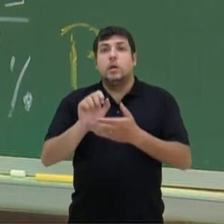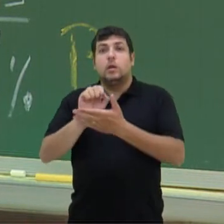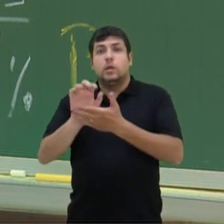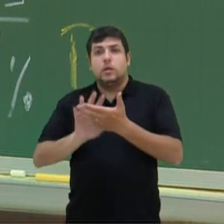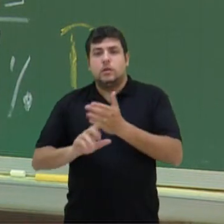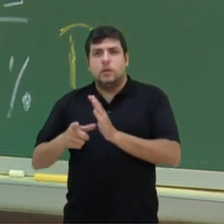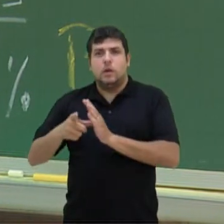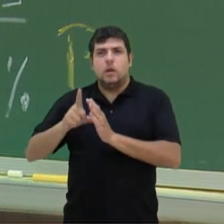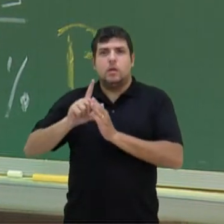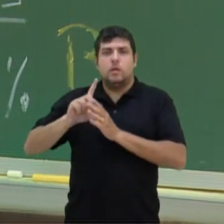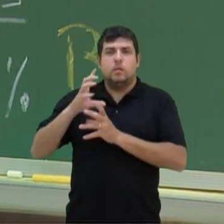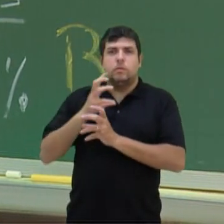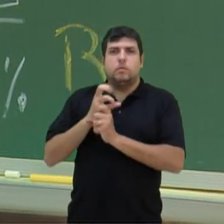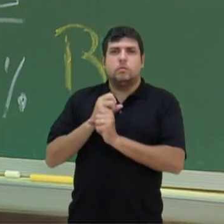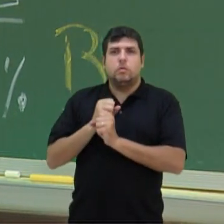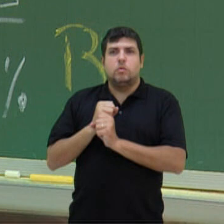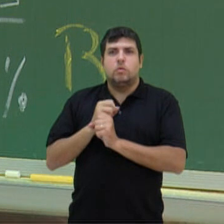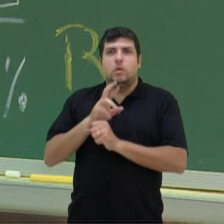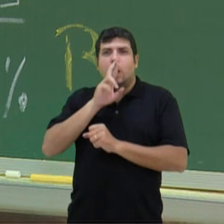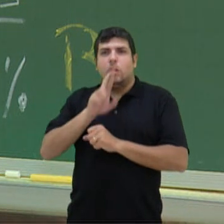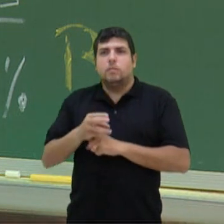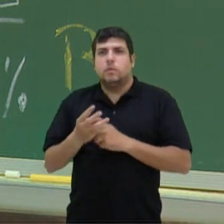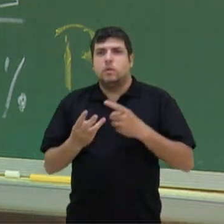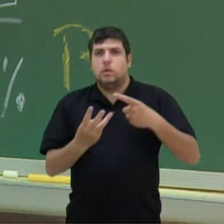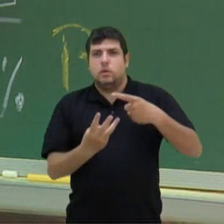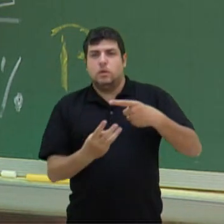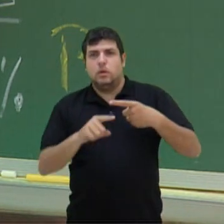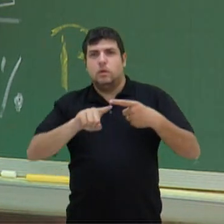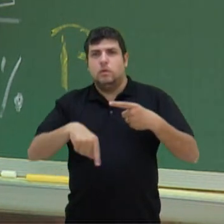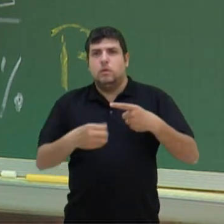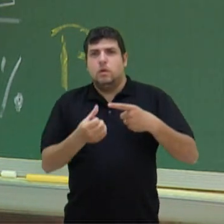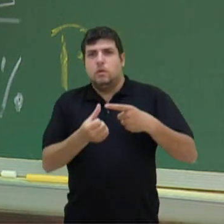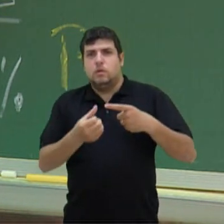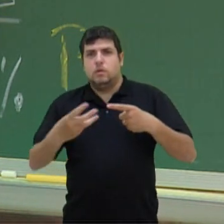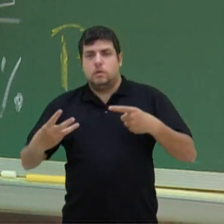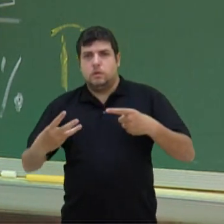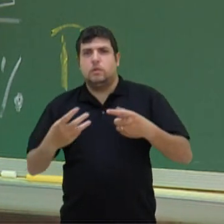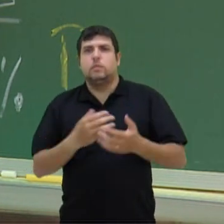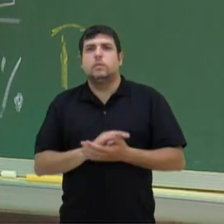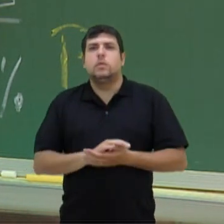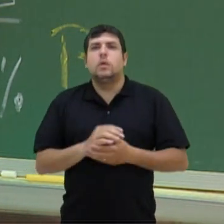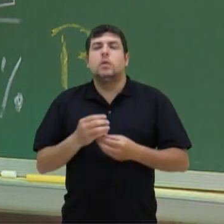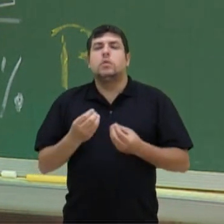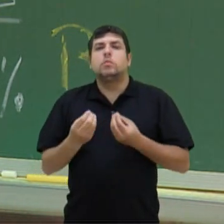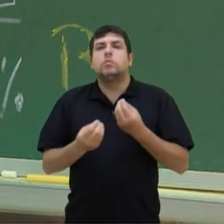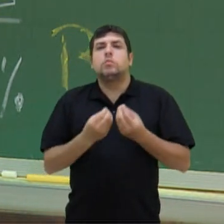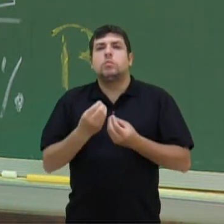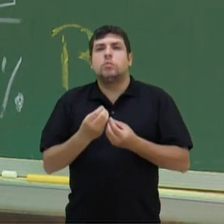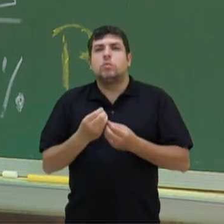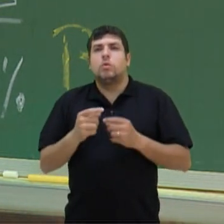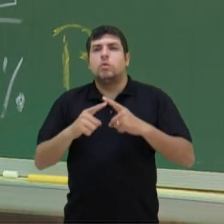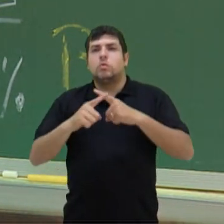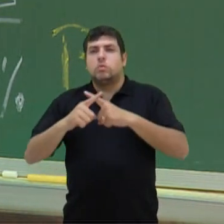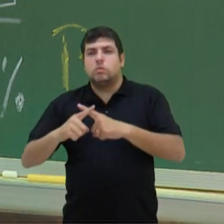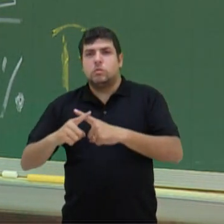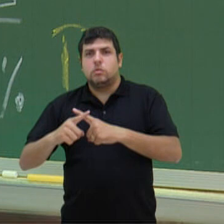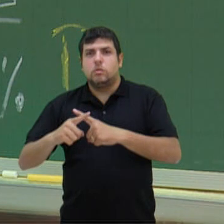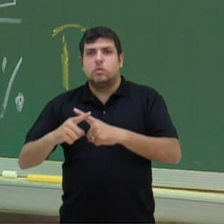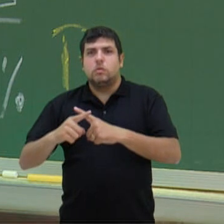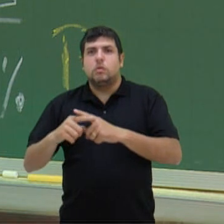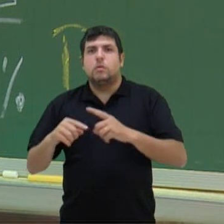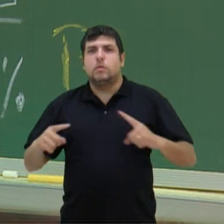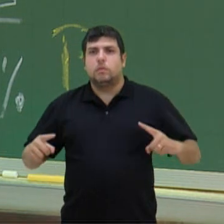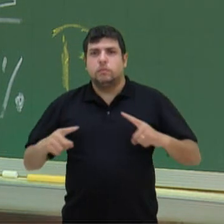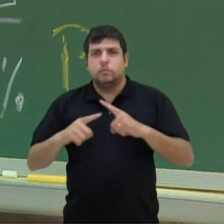conta anterior aqui, deu 3,63. Então, quantos por cento representa esse valor? X. Multiplico o cruzado, vou